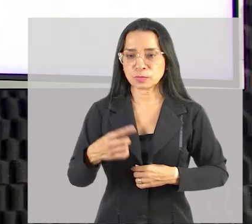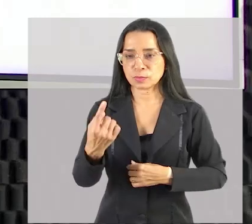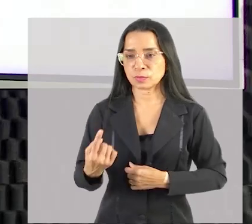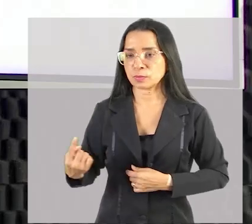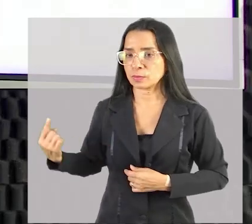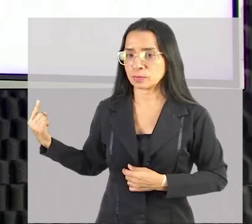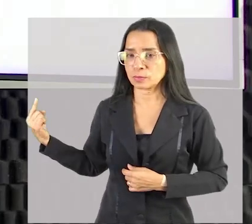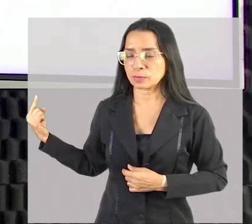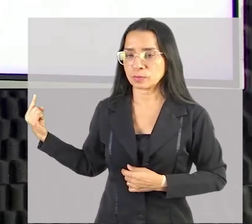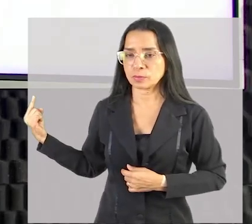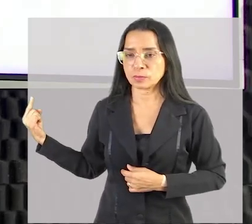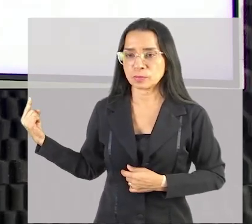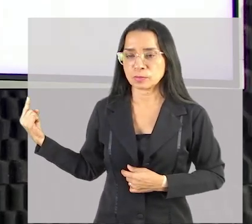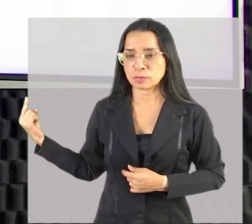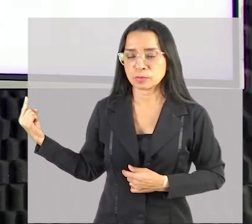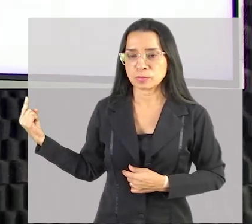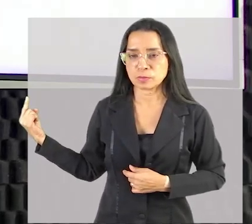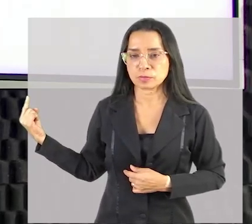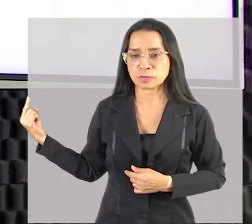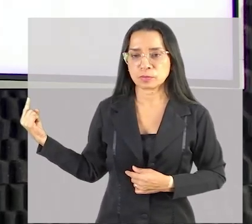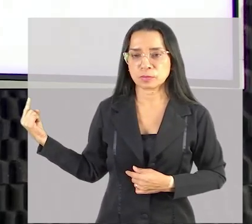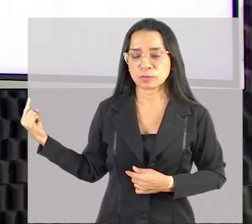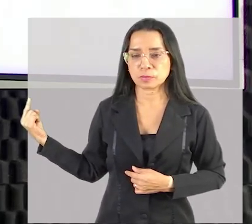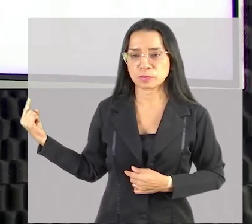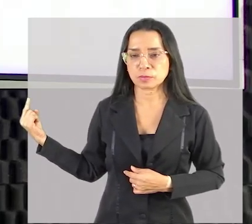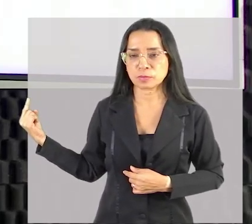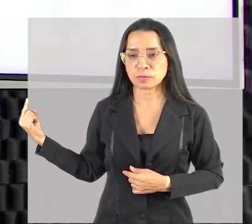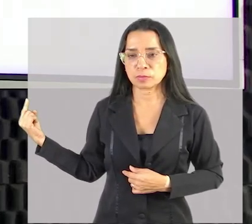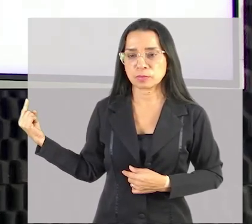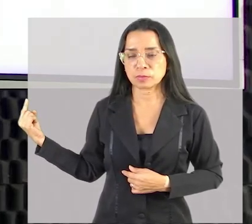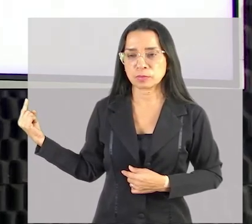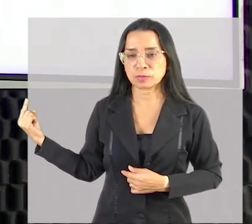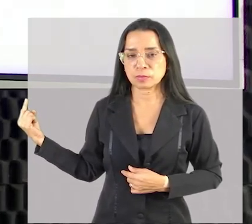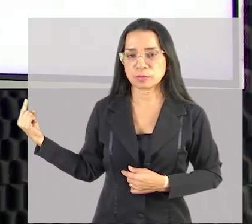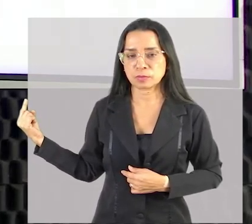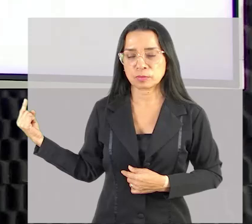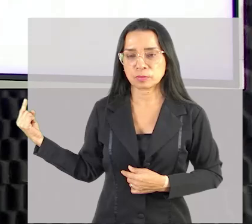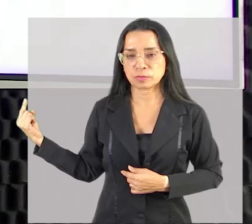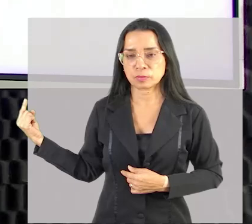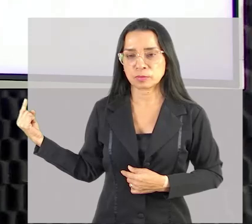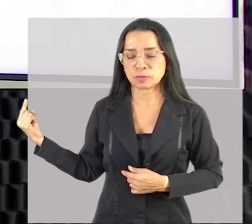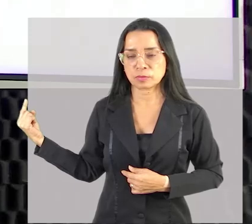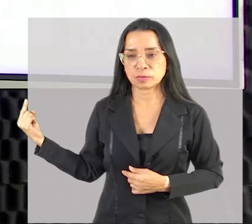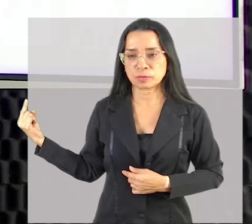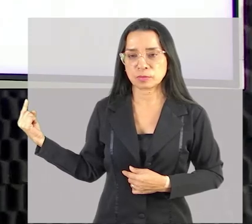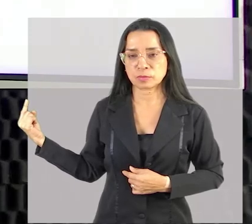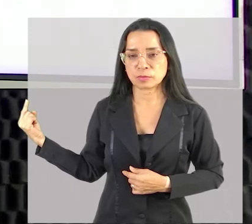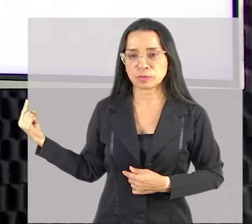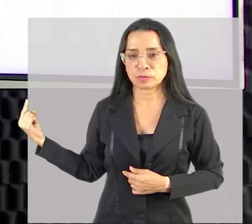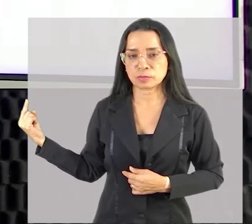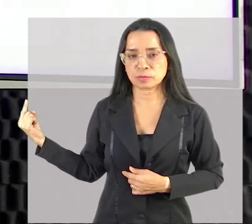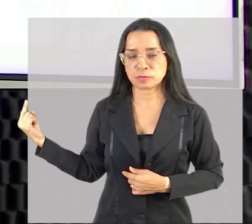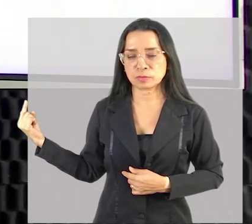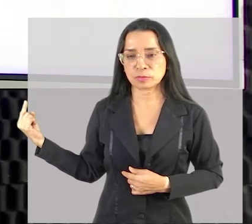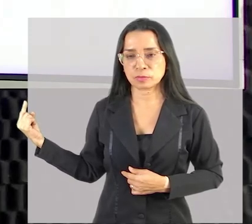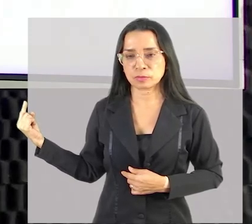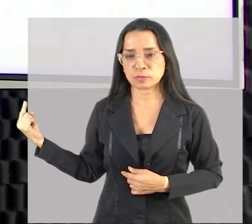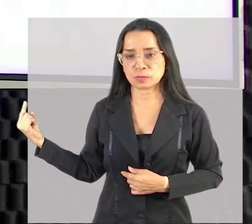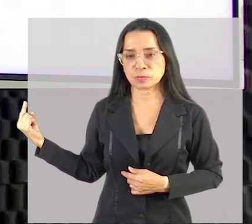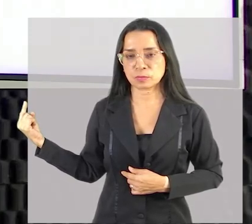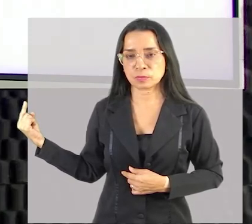O trinitrotolueno é um poderoso explosivo obtido a partir da reação